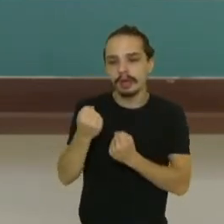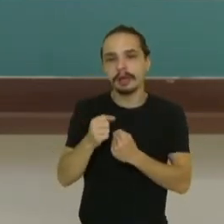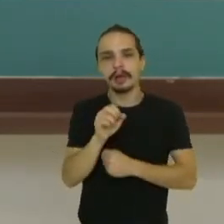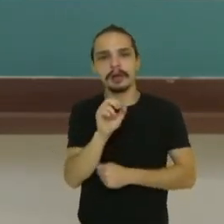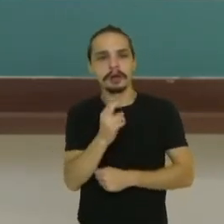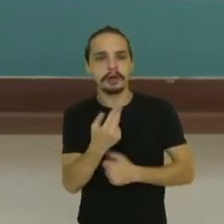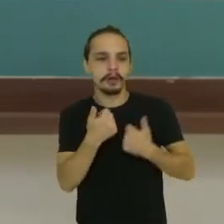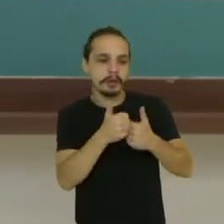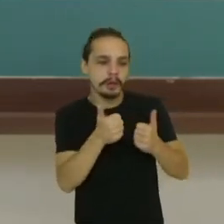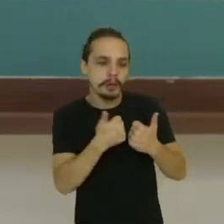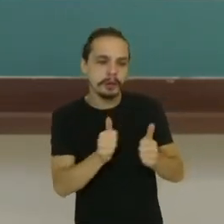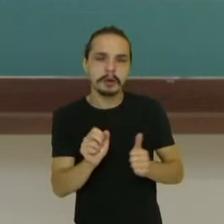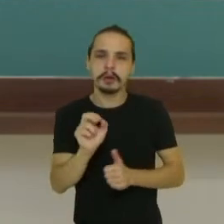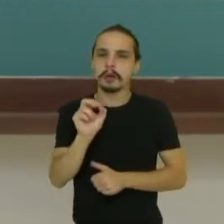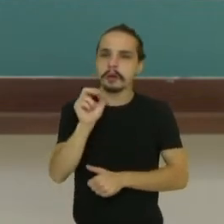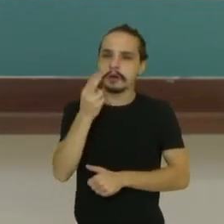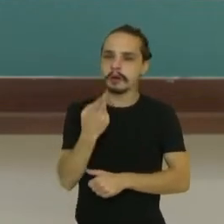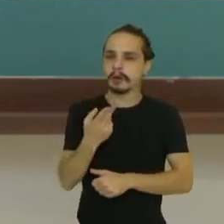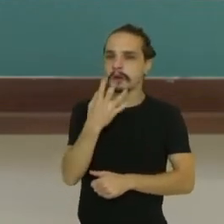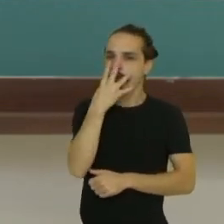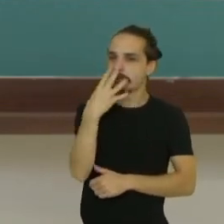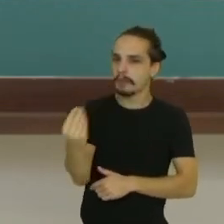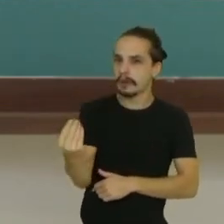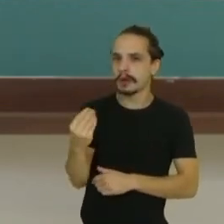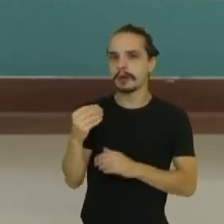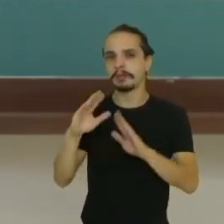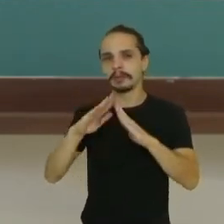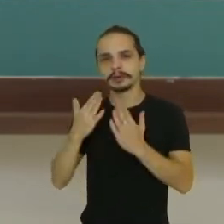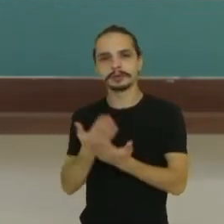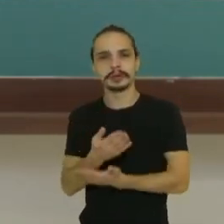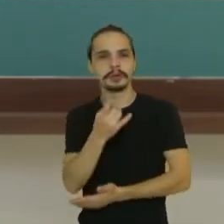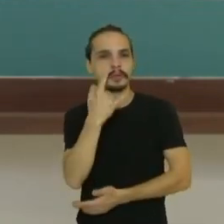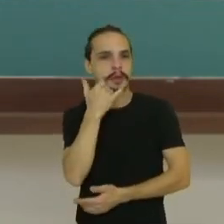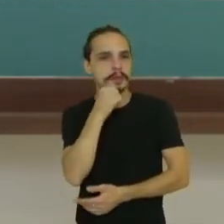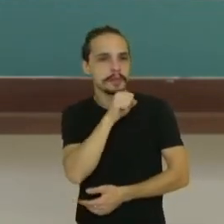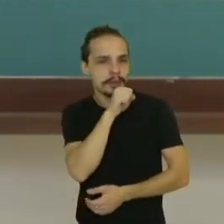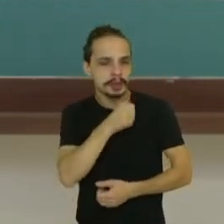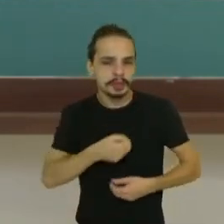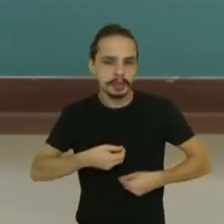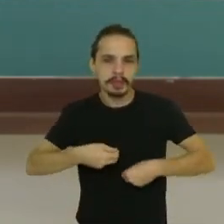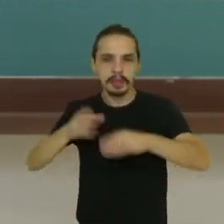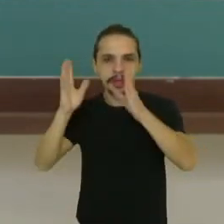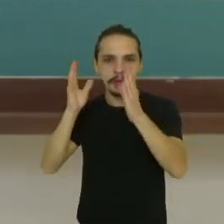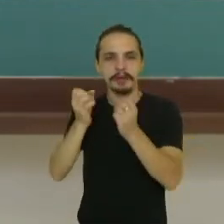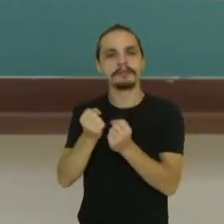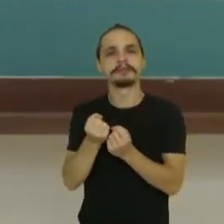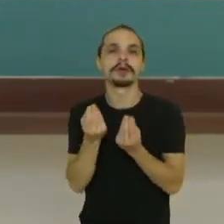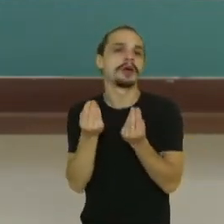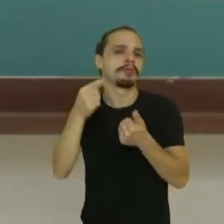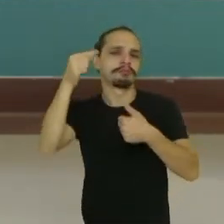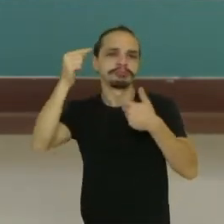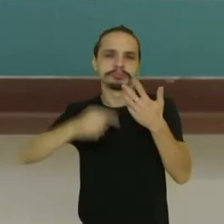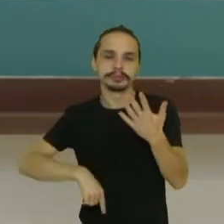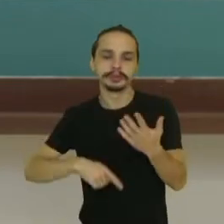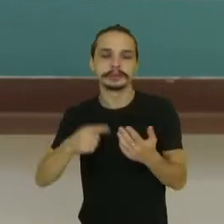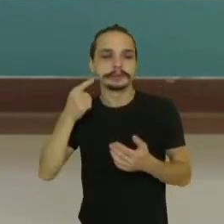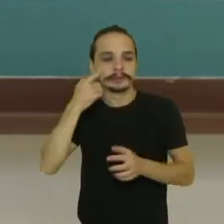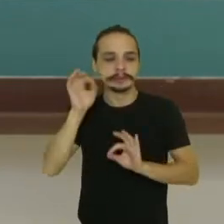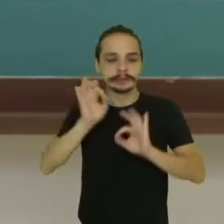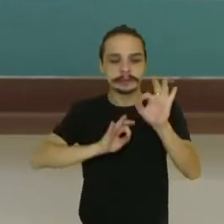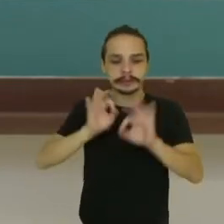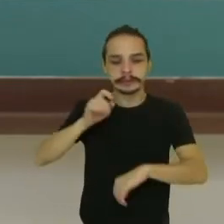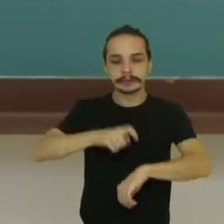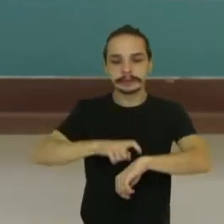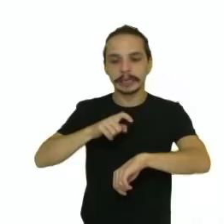você vai de carro de ônibus né de van para o colégio se os seus pais levam então é importante estabelecimento nesse horário que você